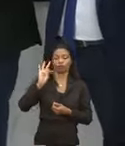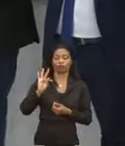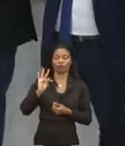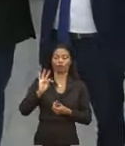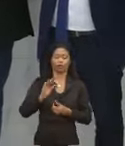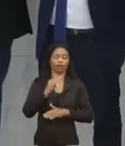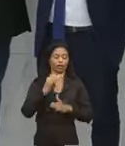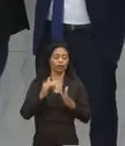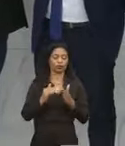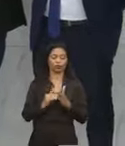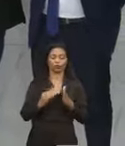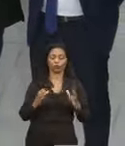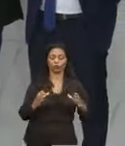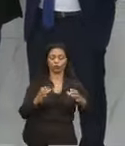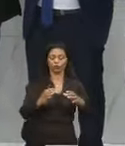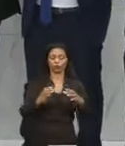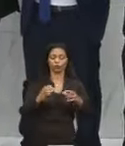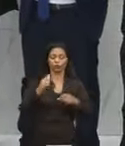da Câmara.